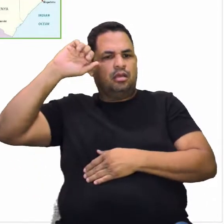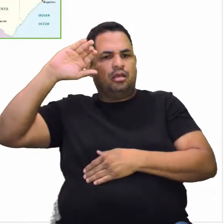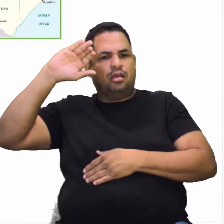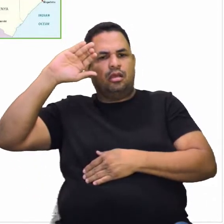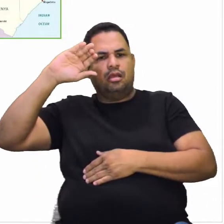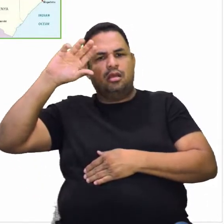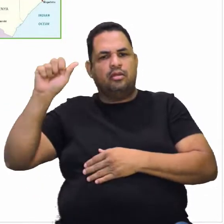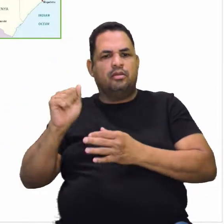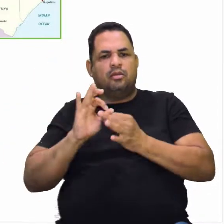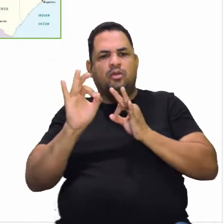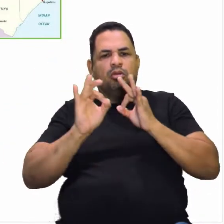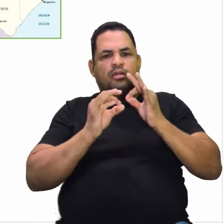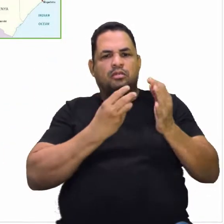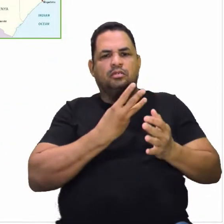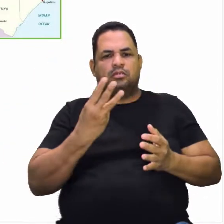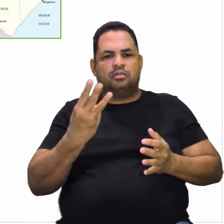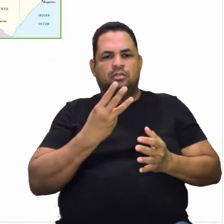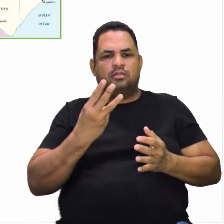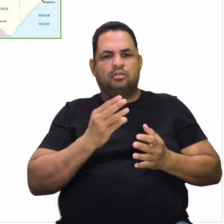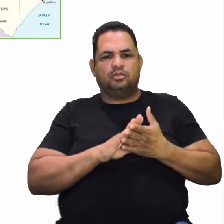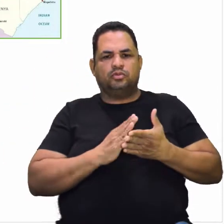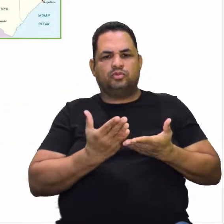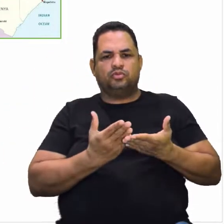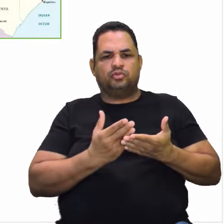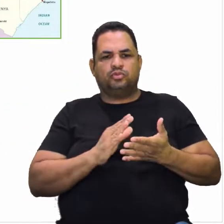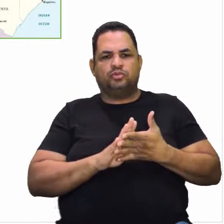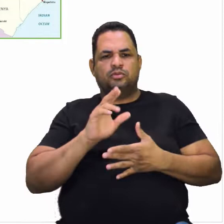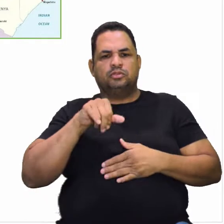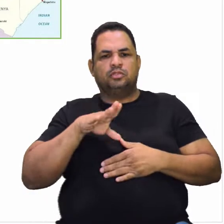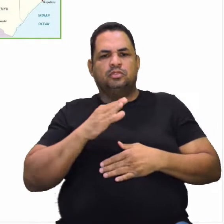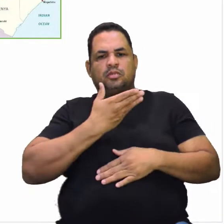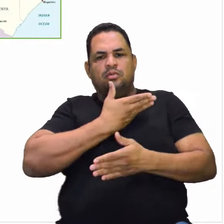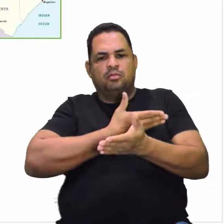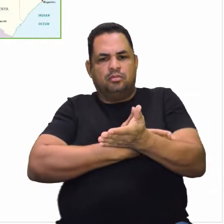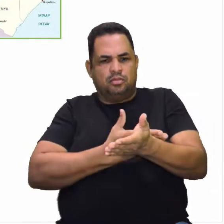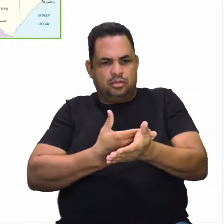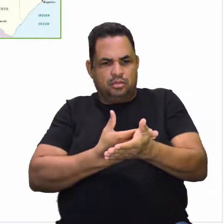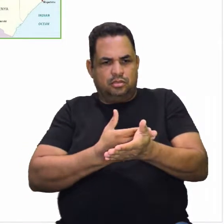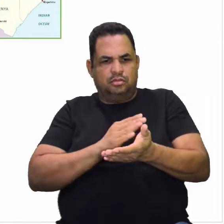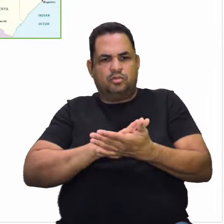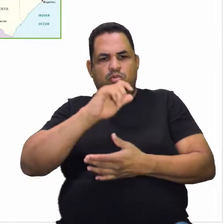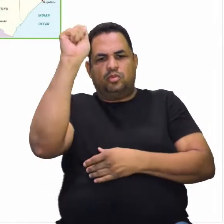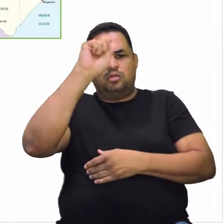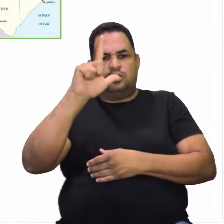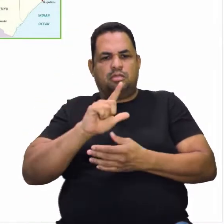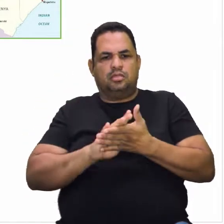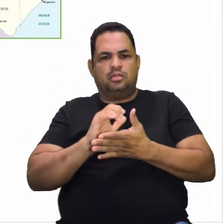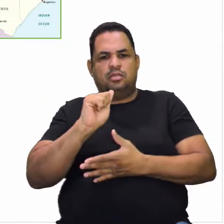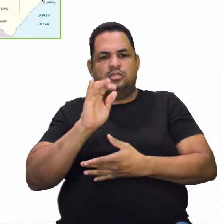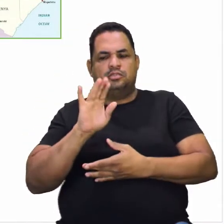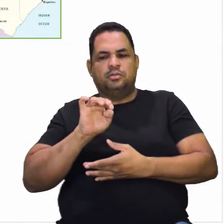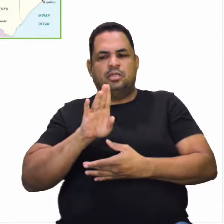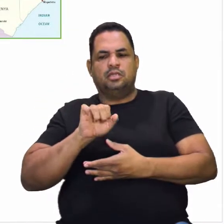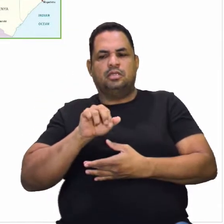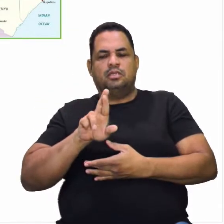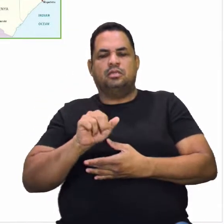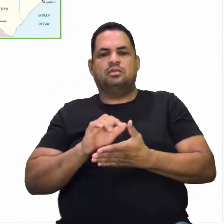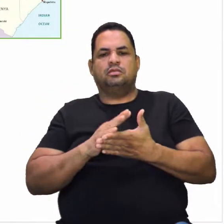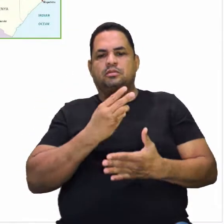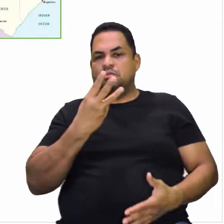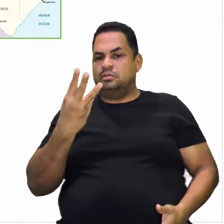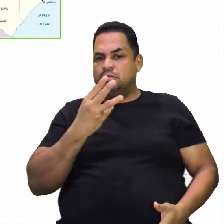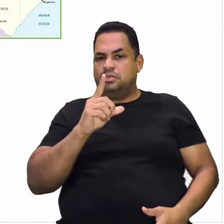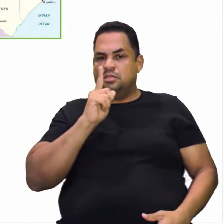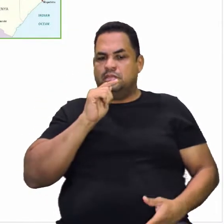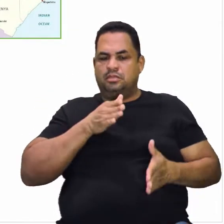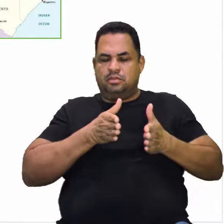rios primordiais: o Nilo Branco, o Nilo Azul e o rio Atibara. 3 rios, ó,